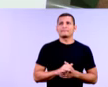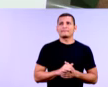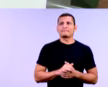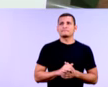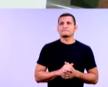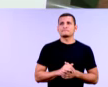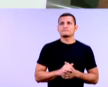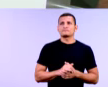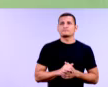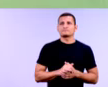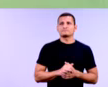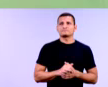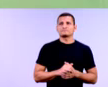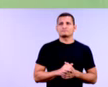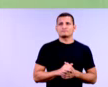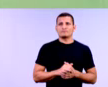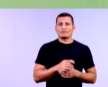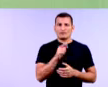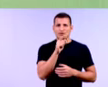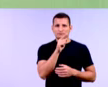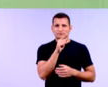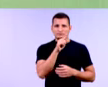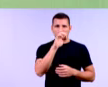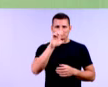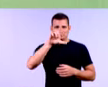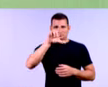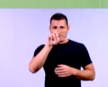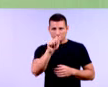caso empregar. aqui, ela